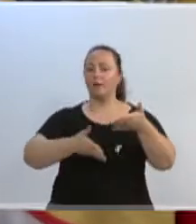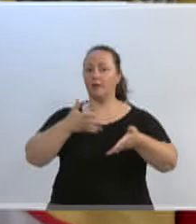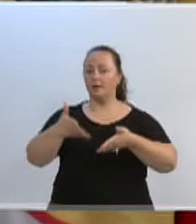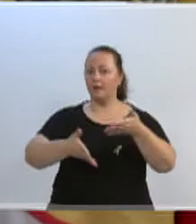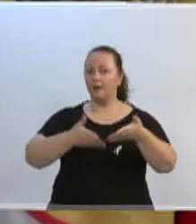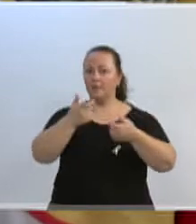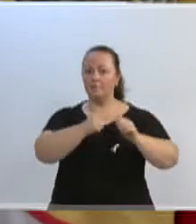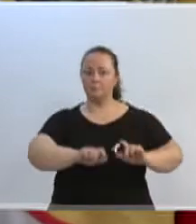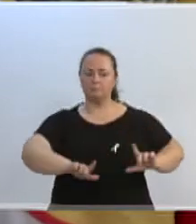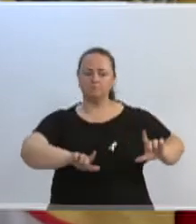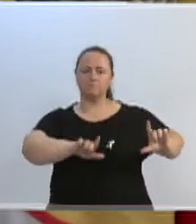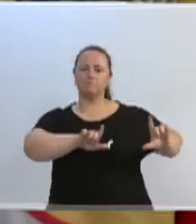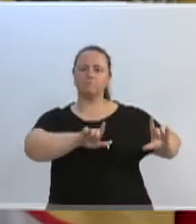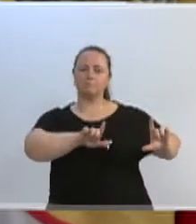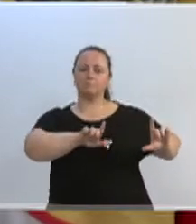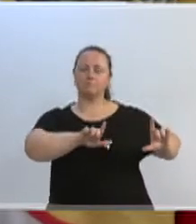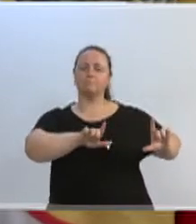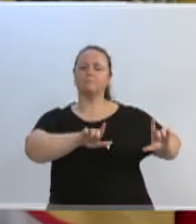na transmissão